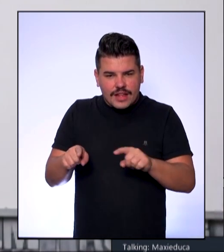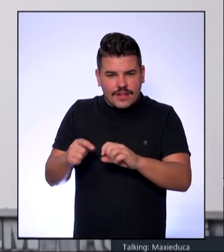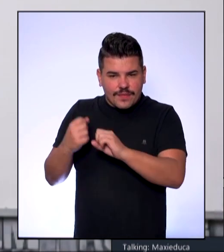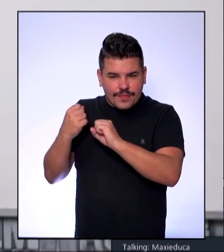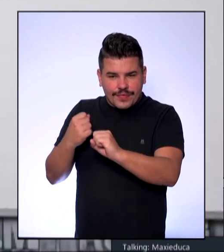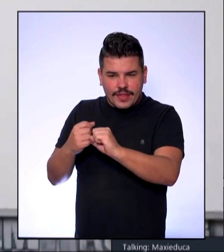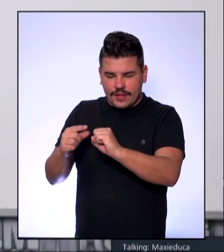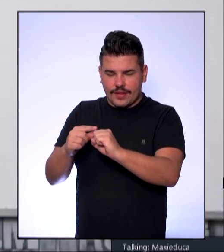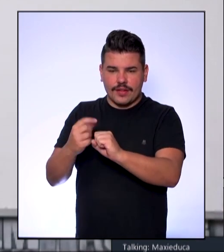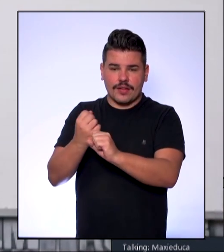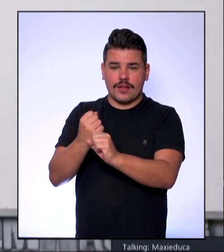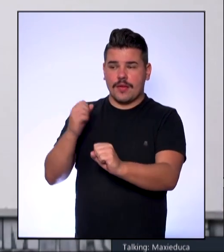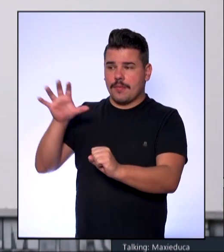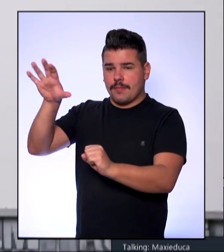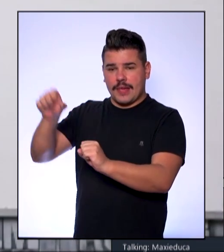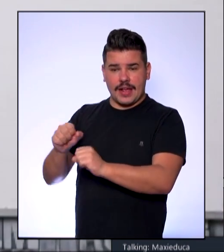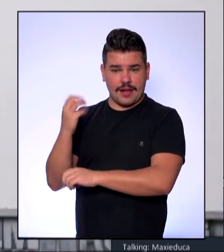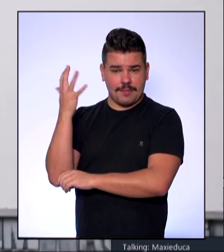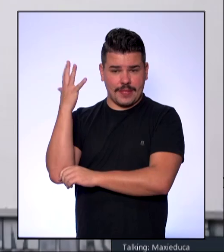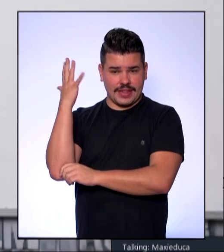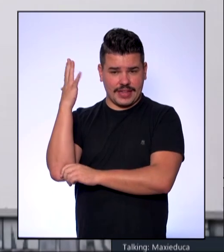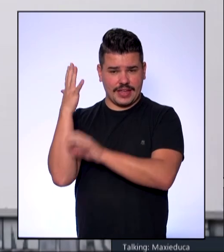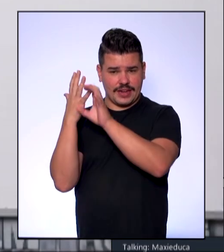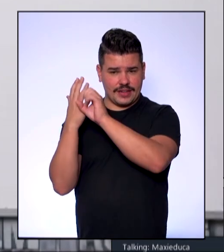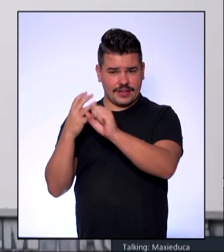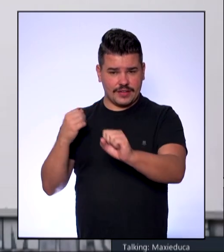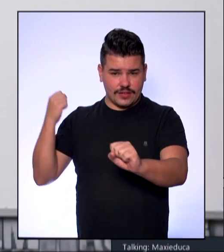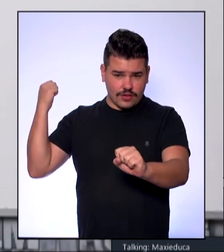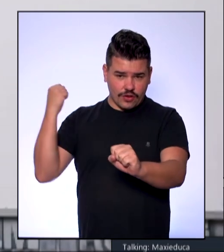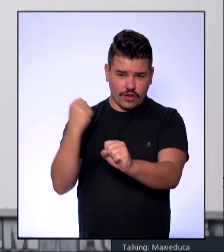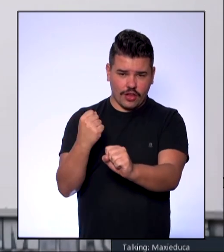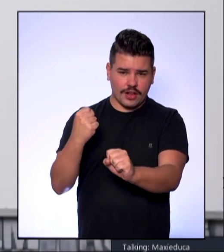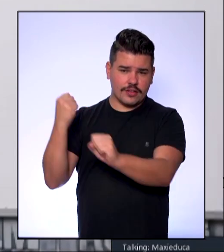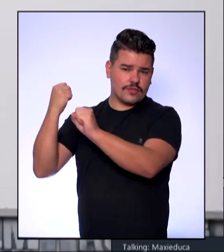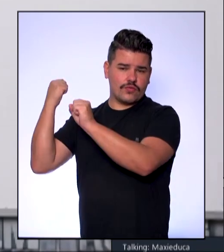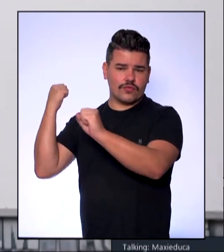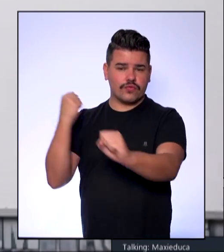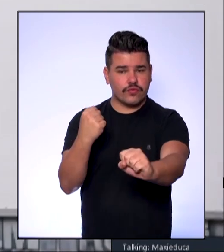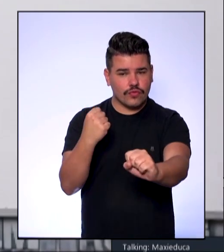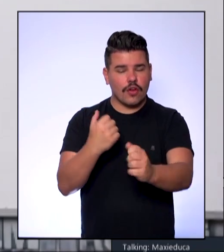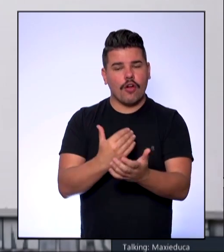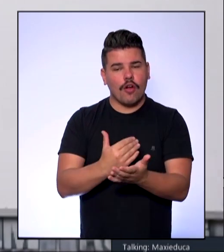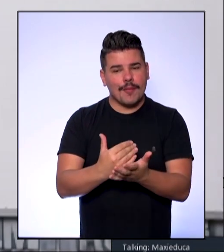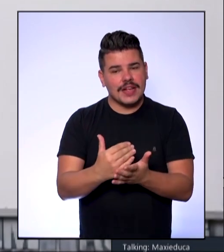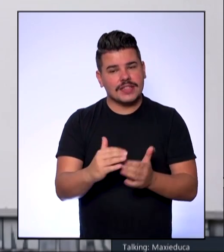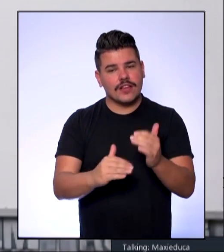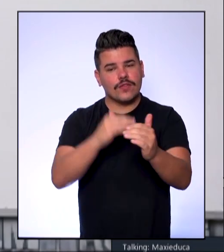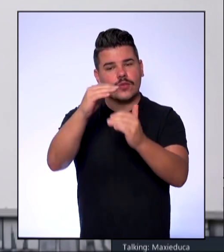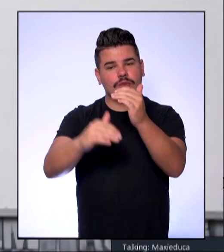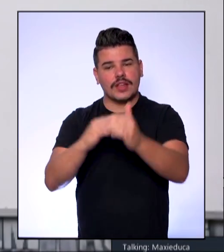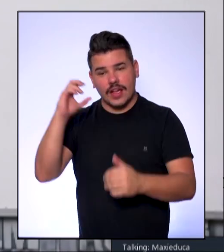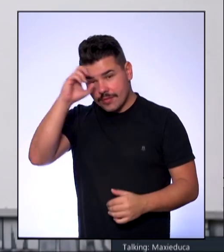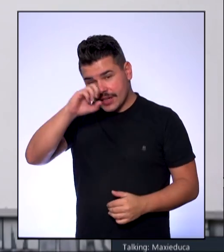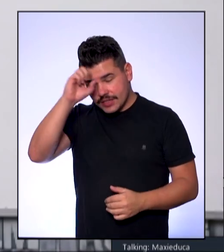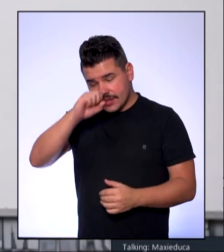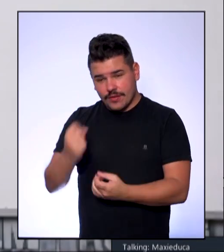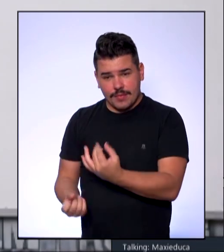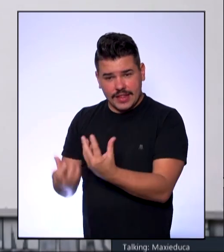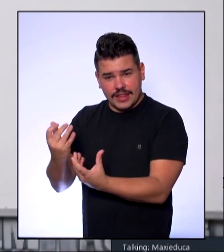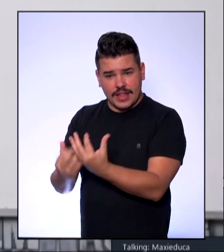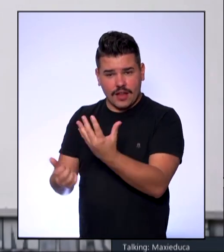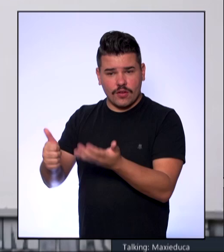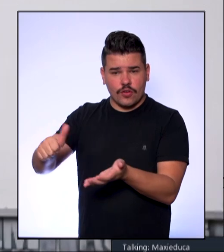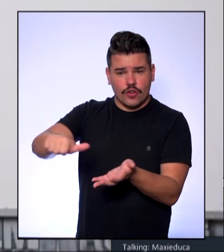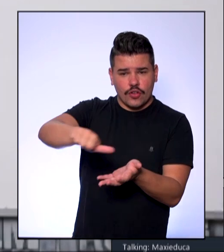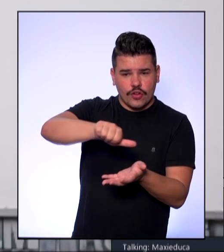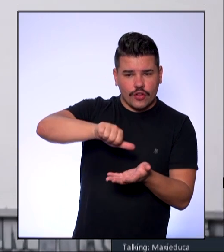tá? Aí eu começo a evoluir nessa cadeia de uso da fundição. Então, a idade dos metais, só para fechar para a